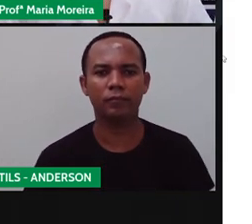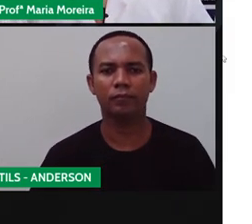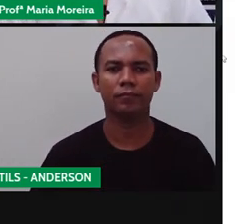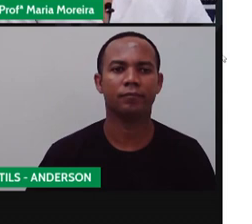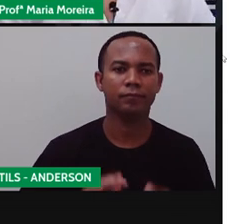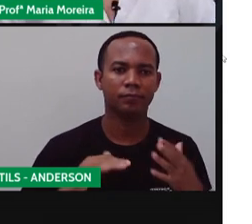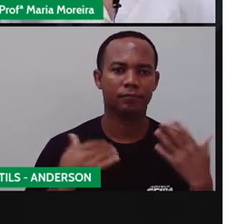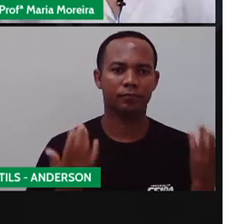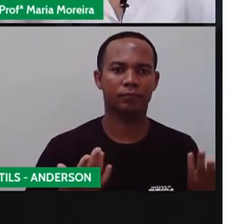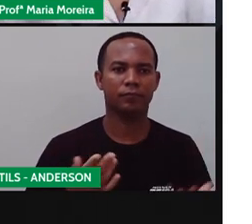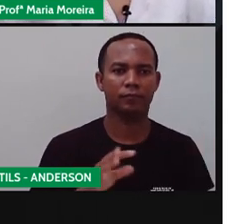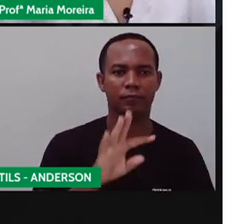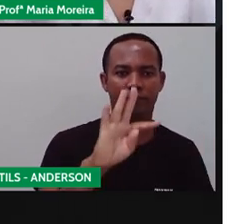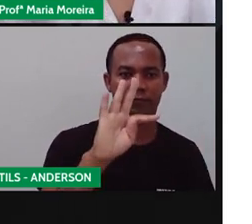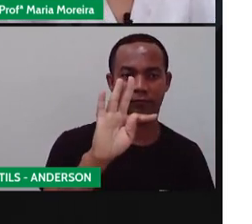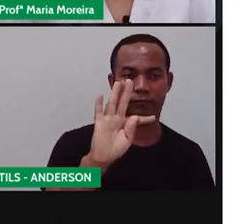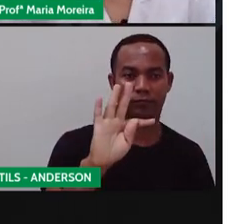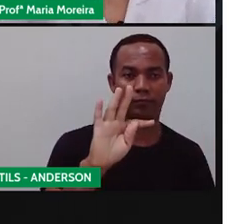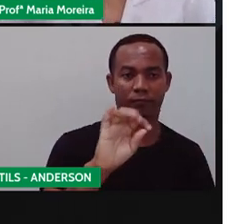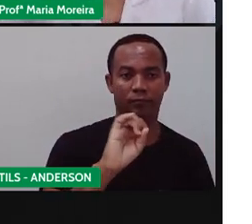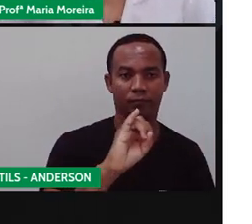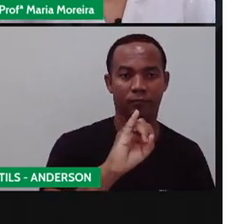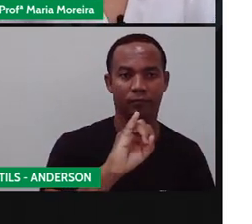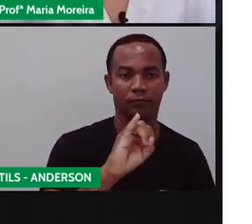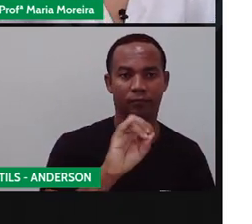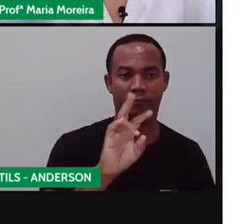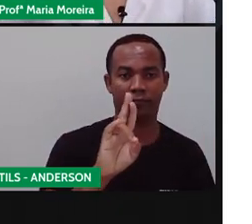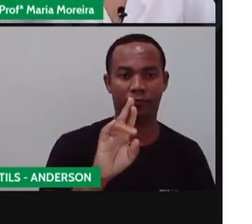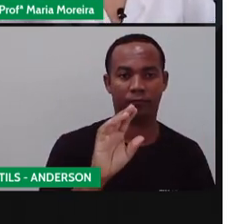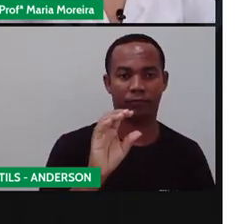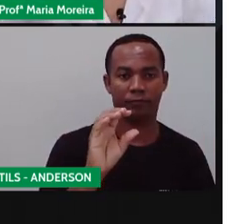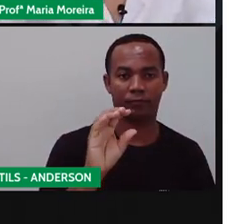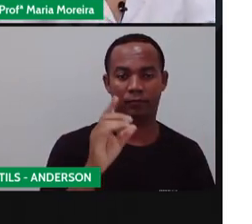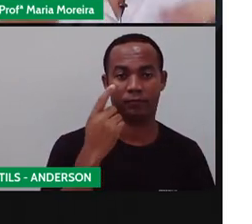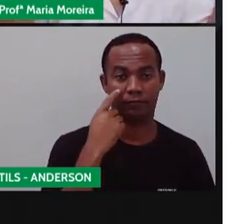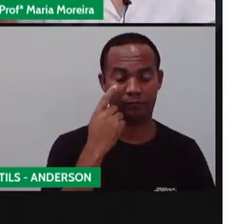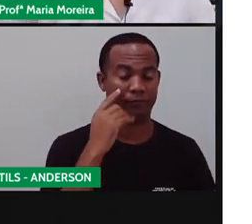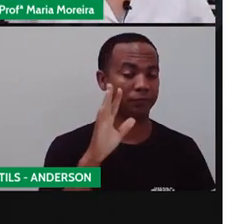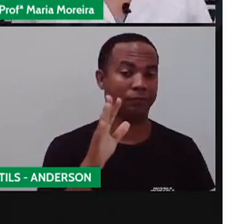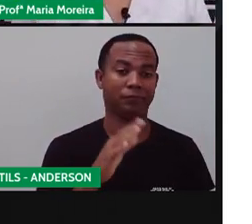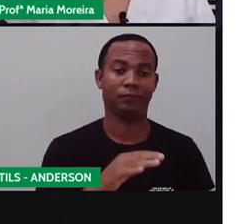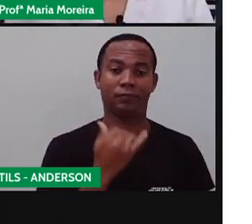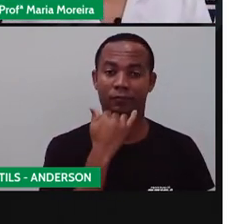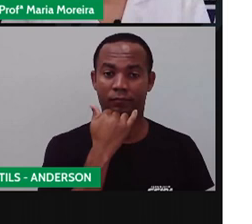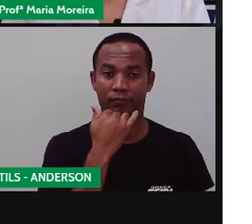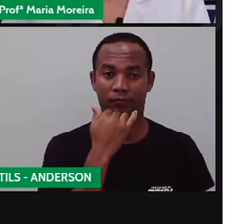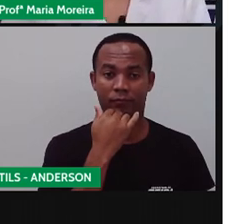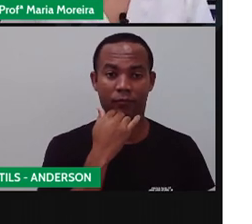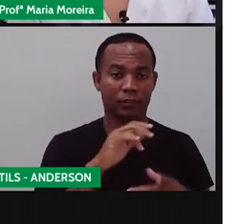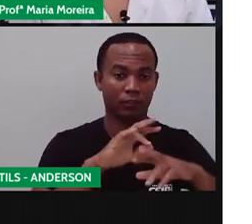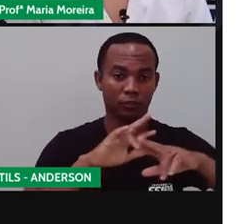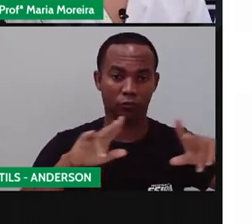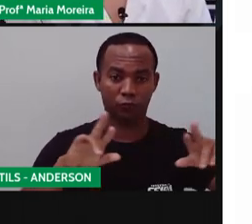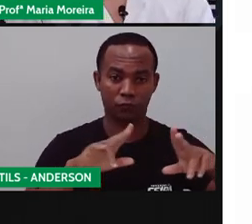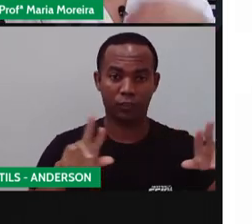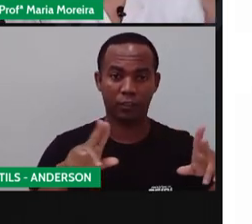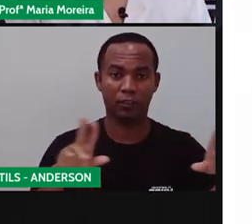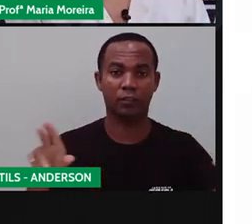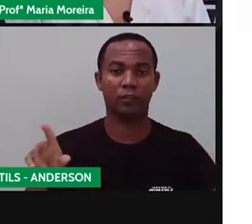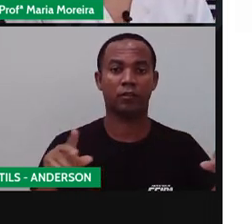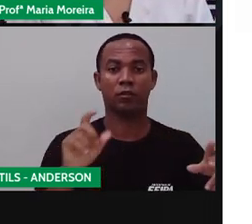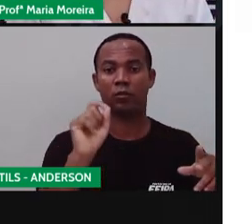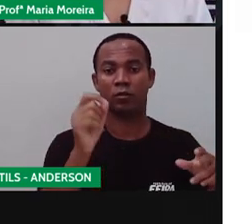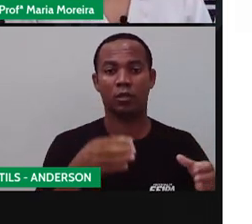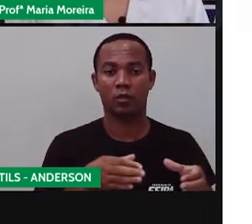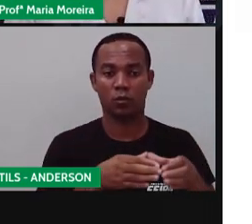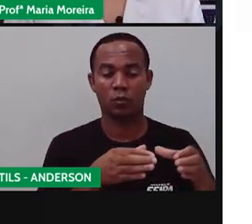Bom, tirando, né, a gente falou aqui, não foi, Anderson, sobre várias